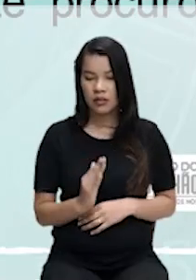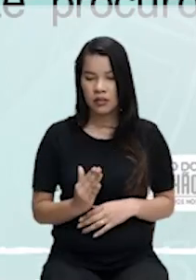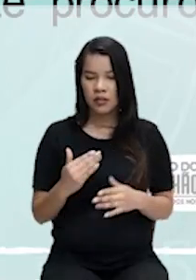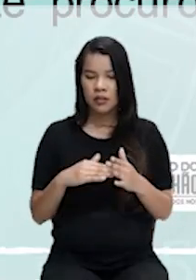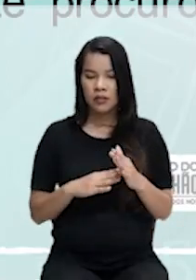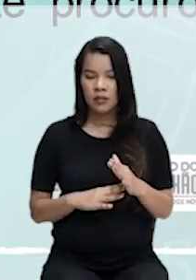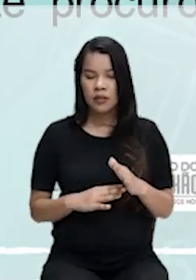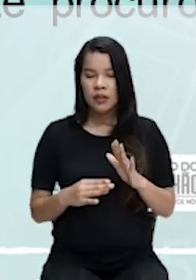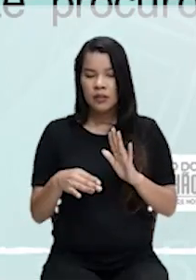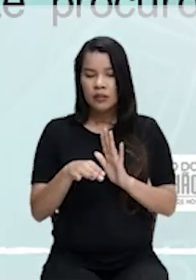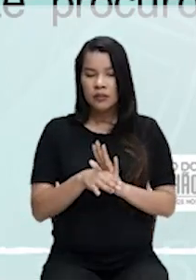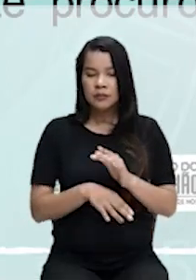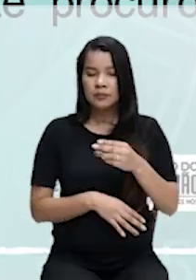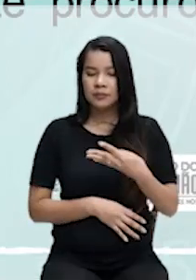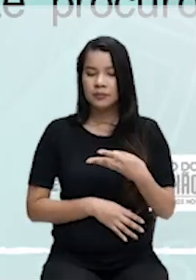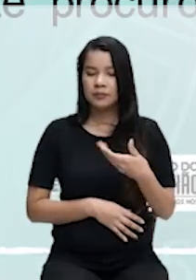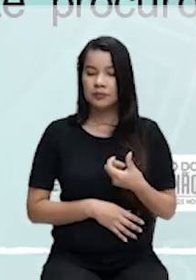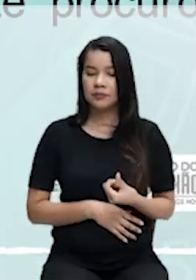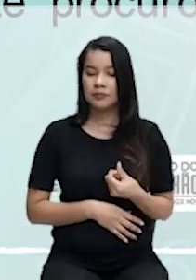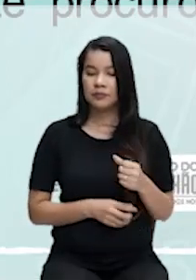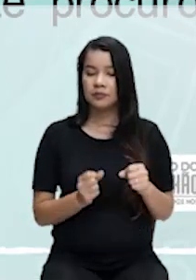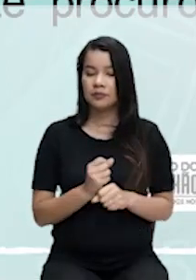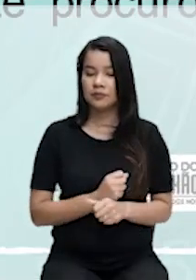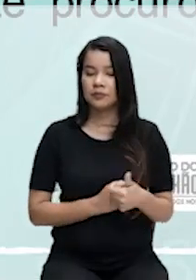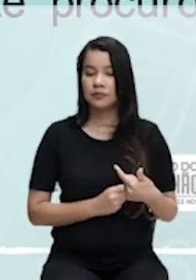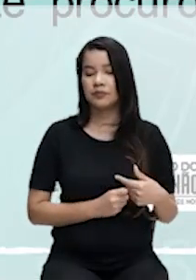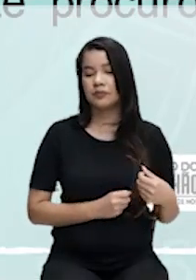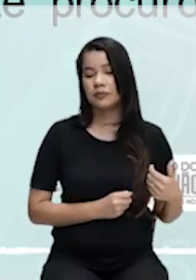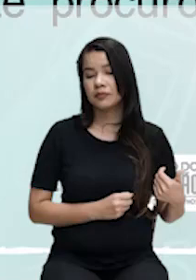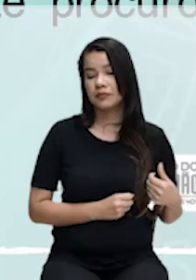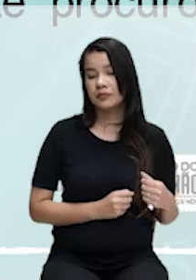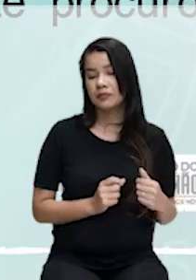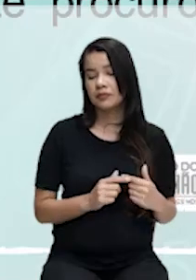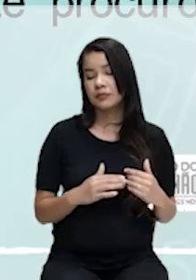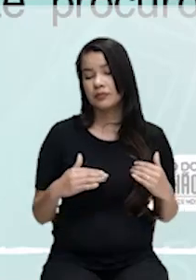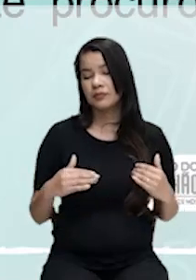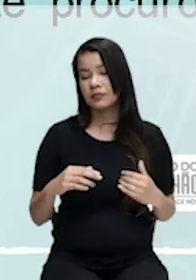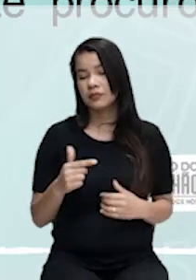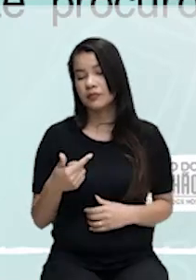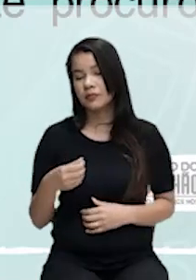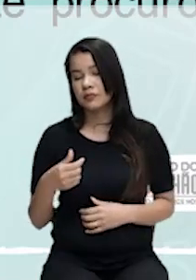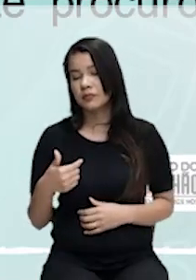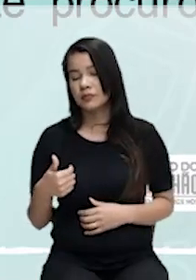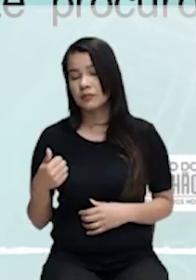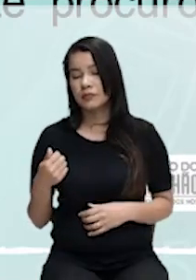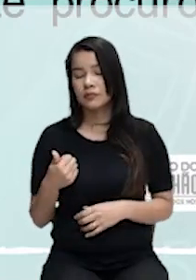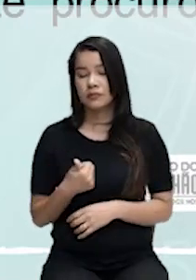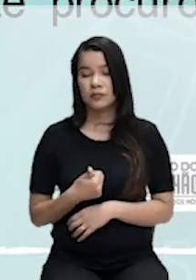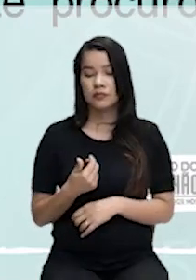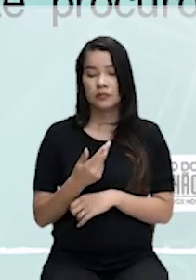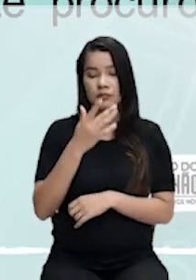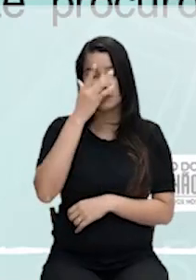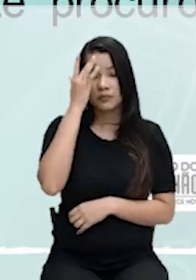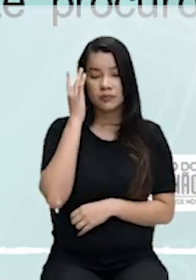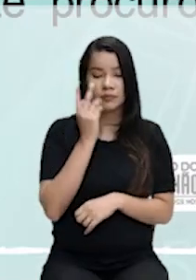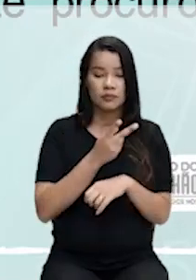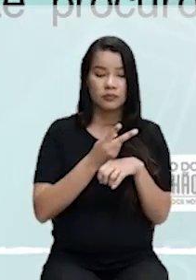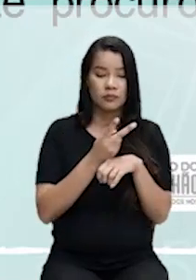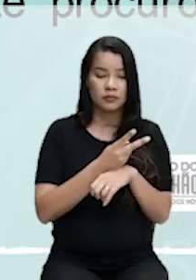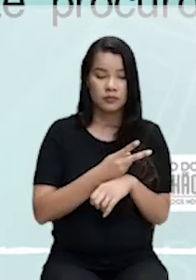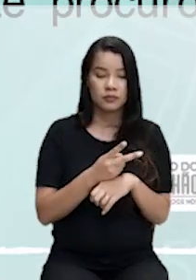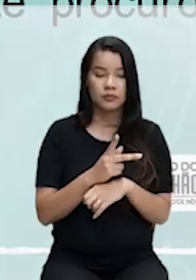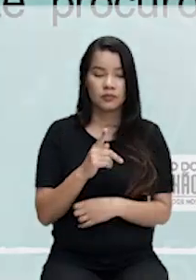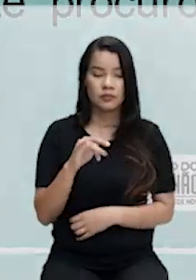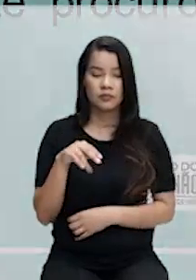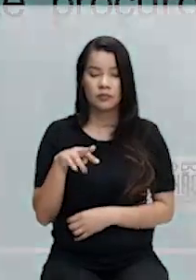impressionantes 46. Em 2020 e 2021, muita gente procurou o Pinterest em busca de ideias para dar uma reformada